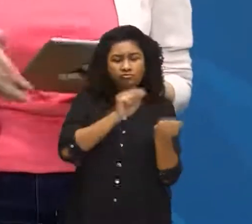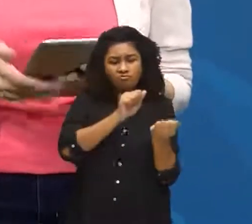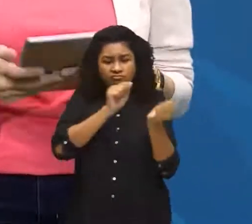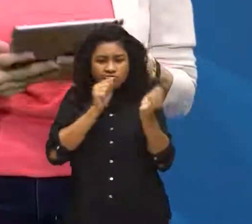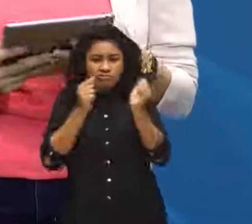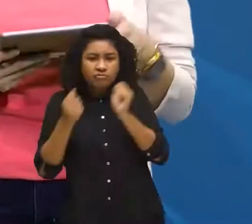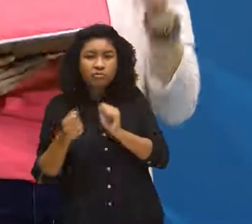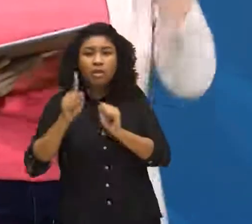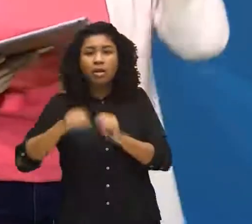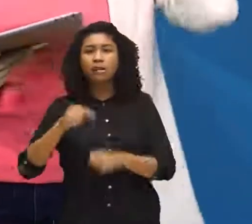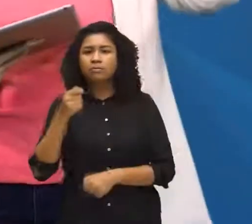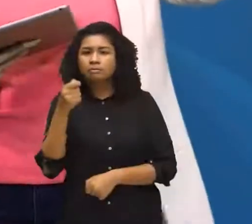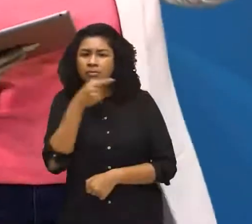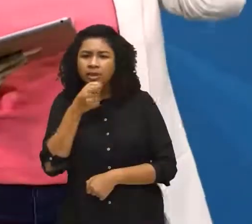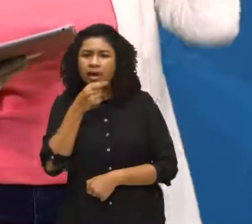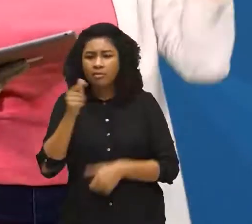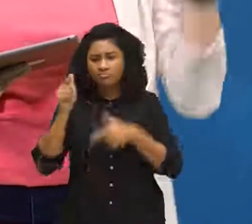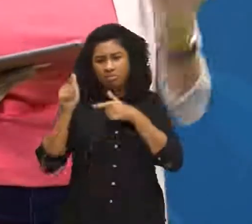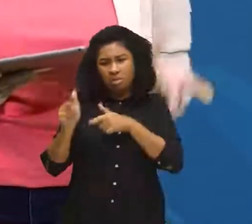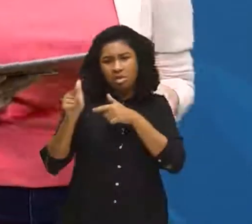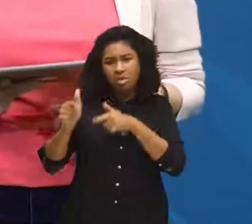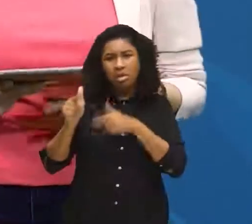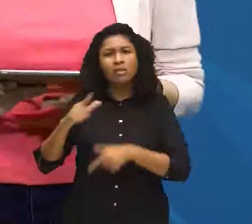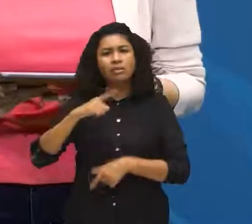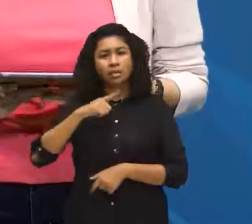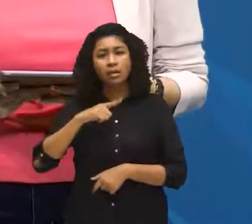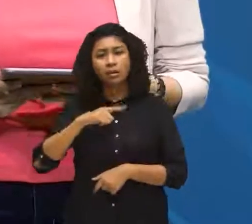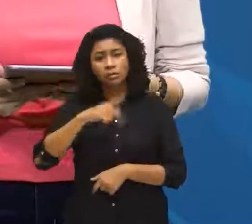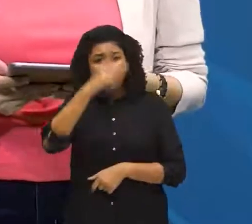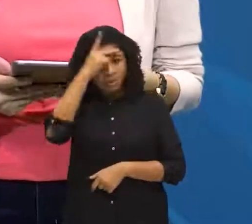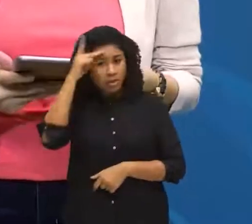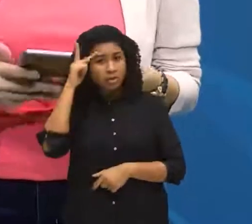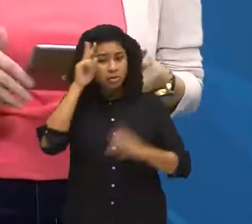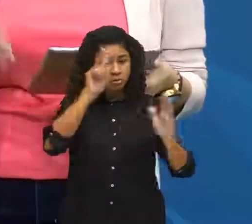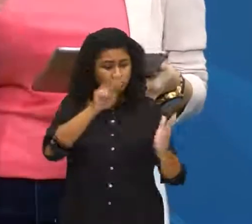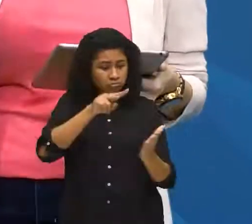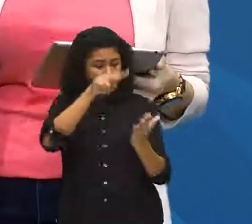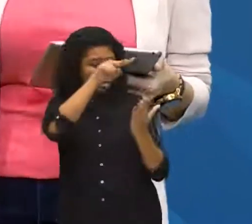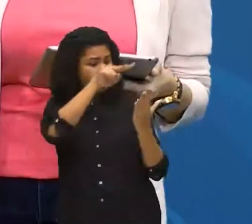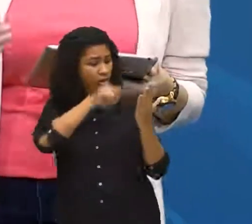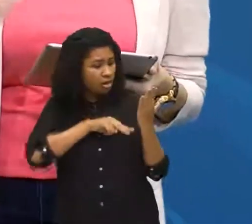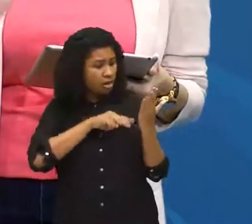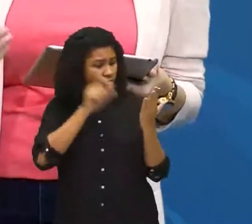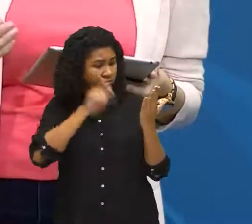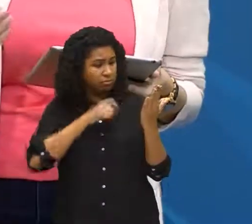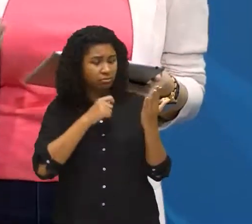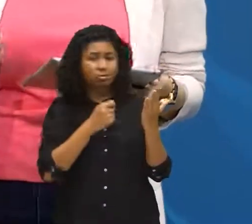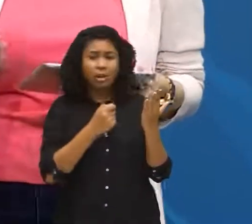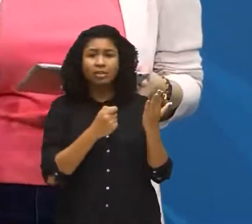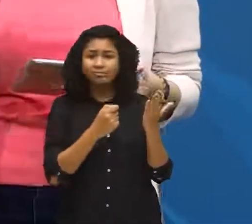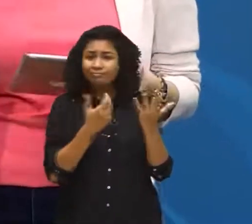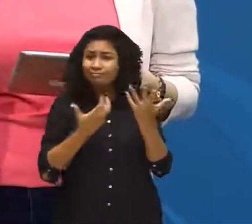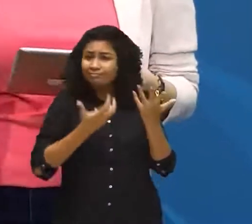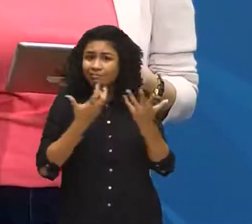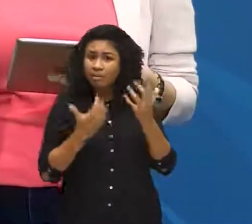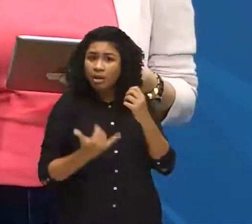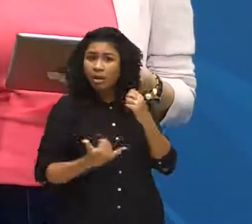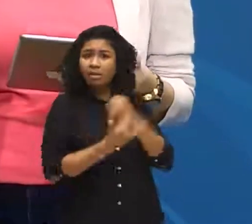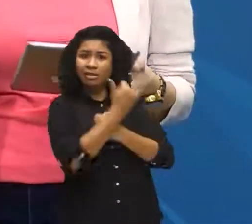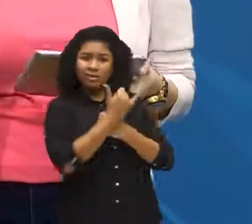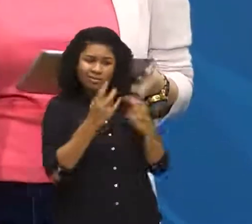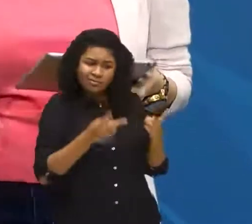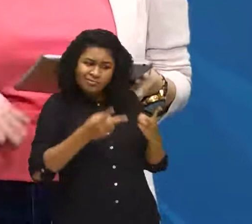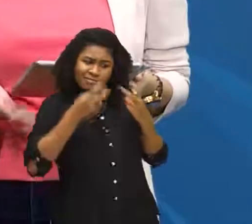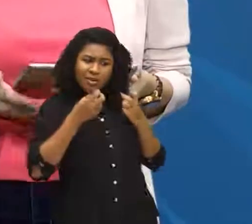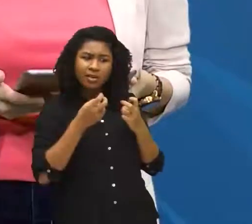essa criticidade, acaba também podendo ser induzido a perceber que essas informações podem